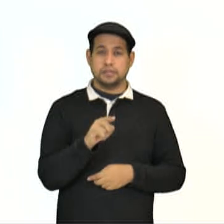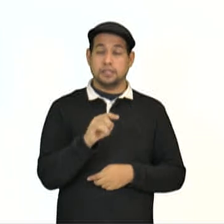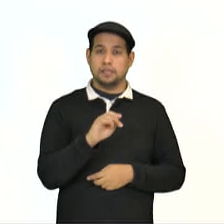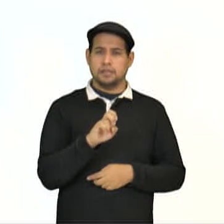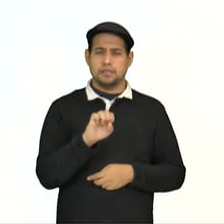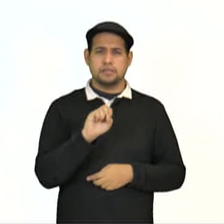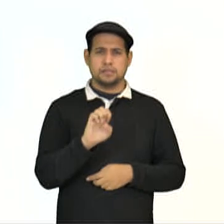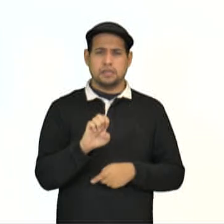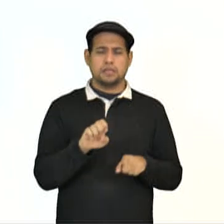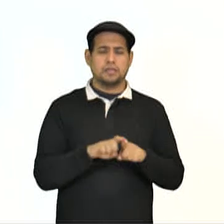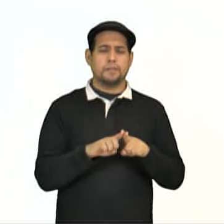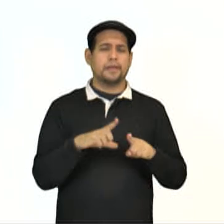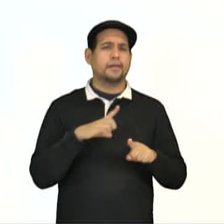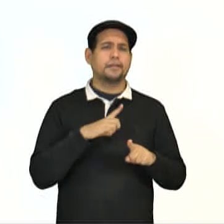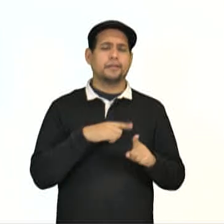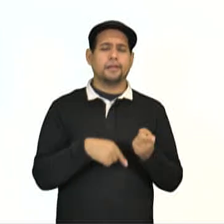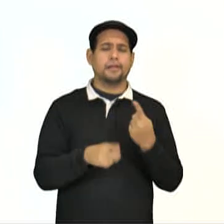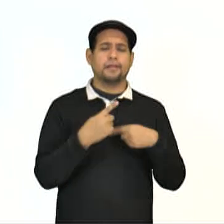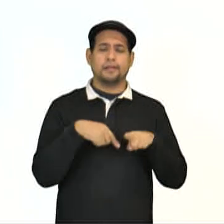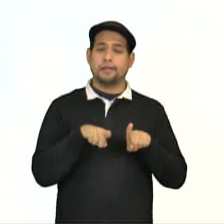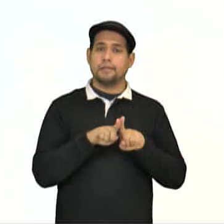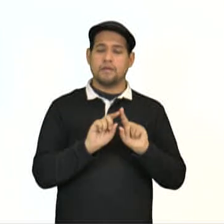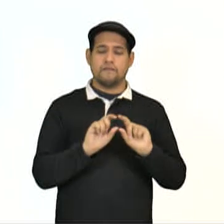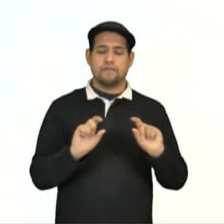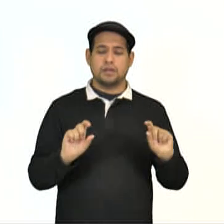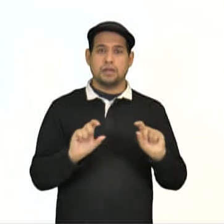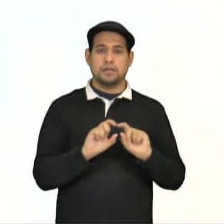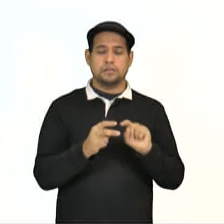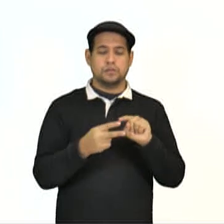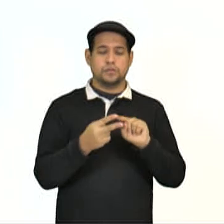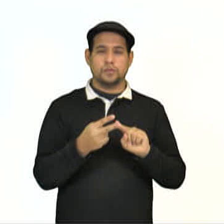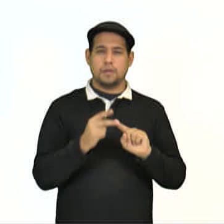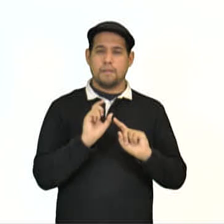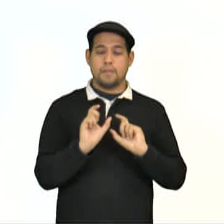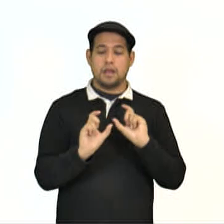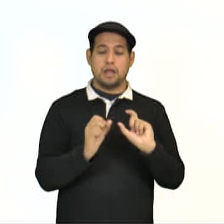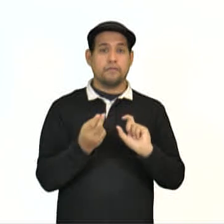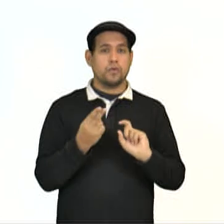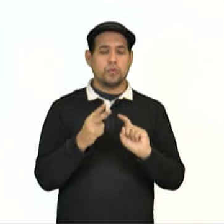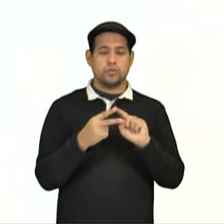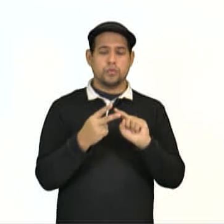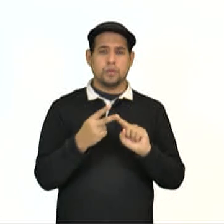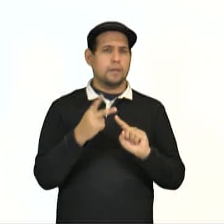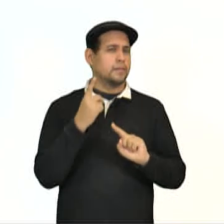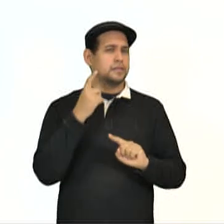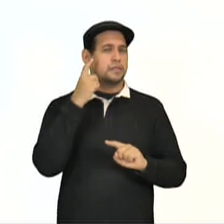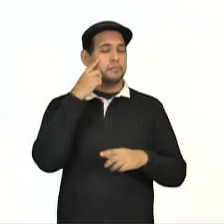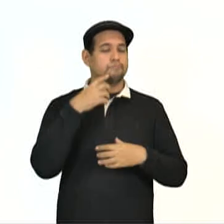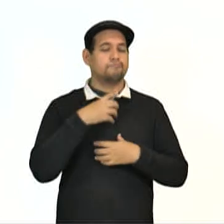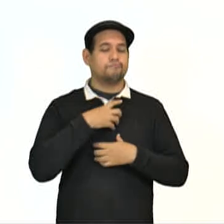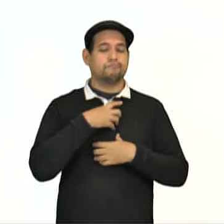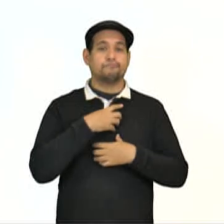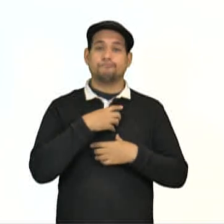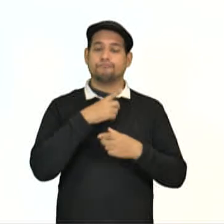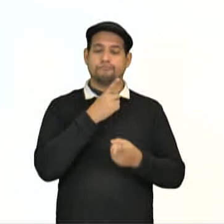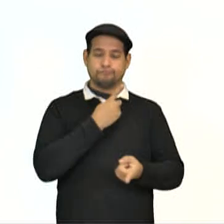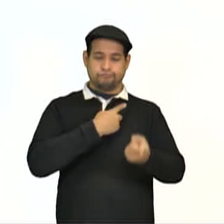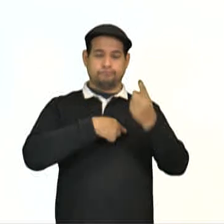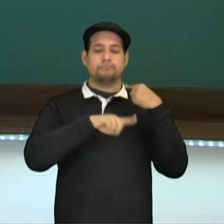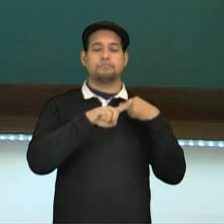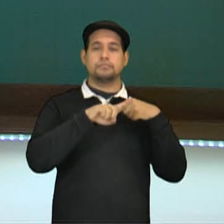pela qual se opõe numa mesma frase 2 palavras ou 2 pensamentos de sentido contrário.